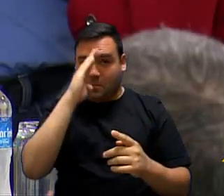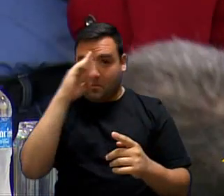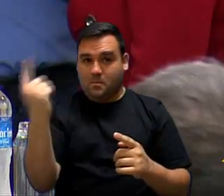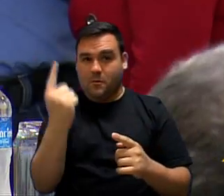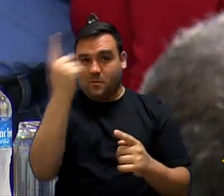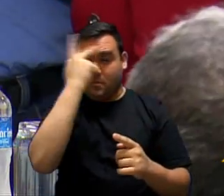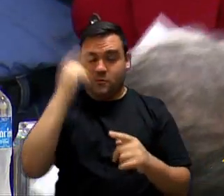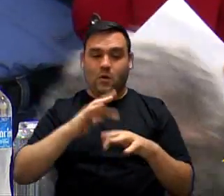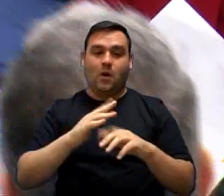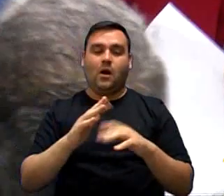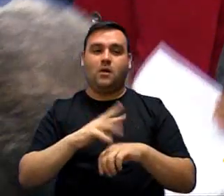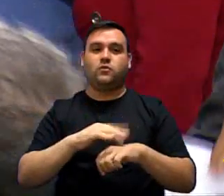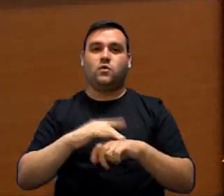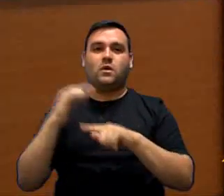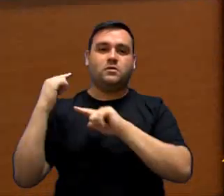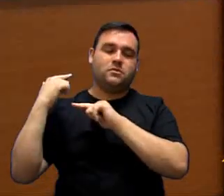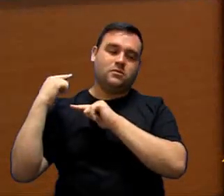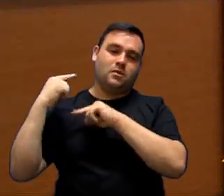crônicas